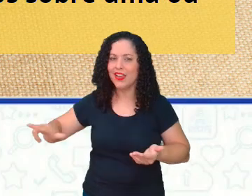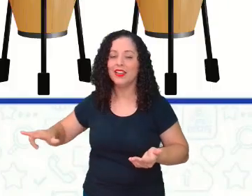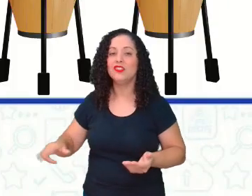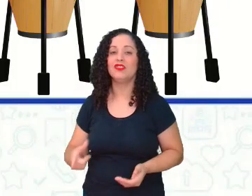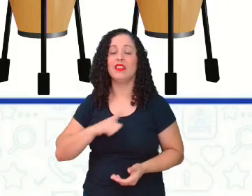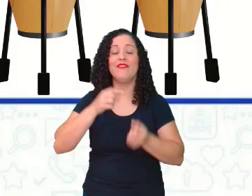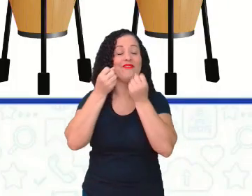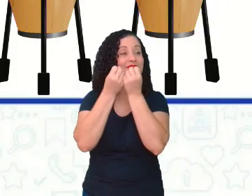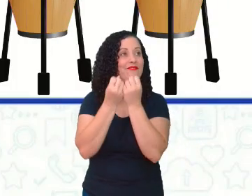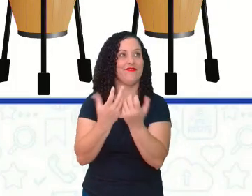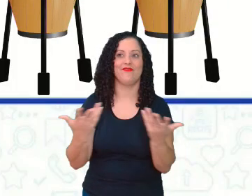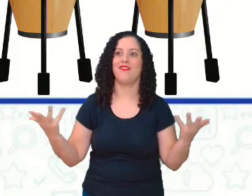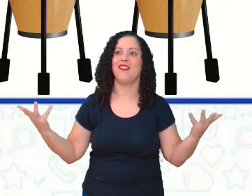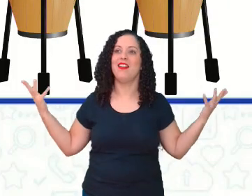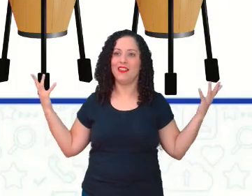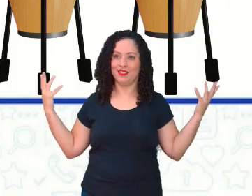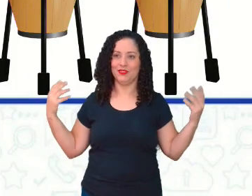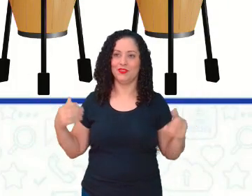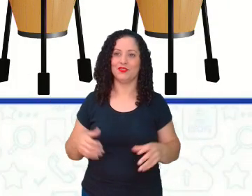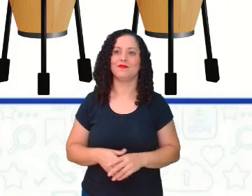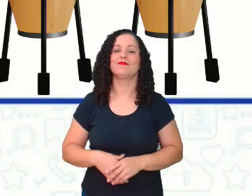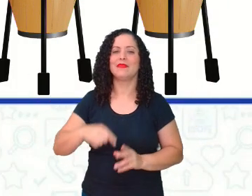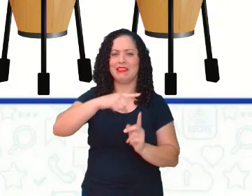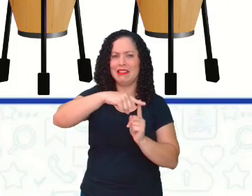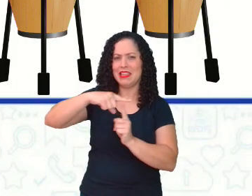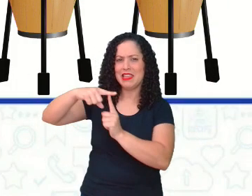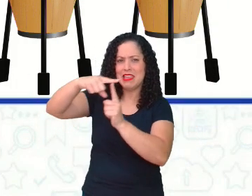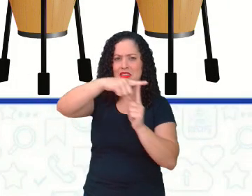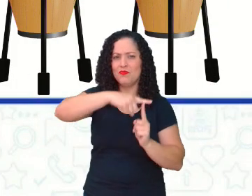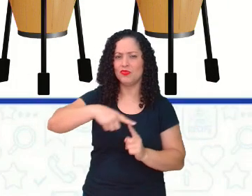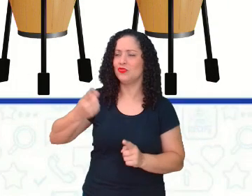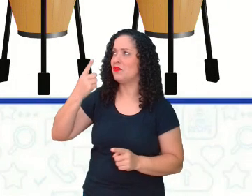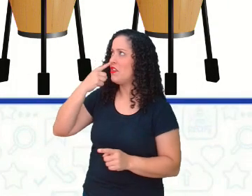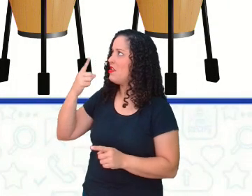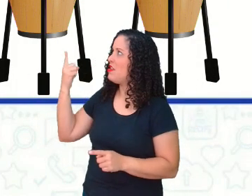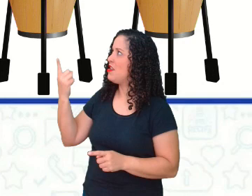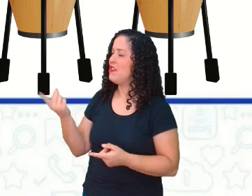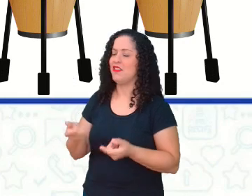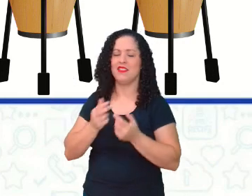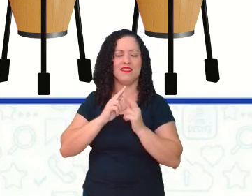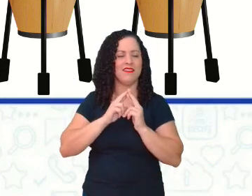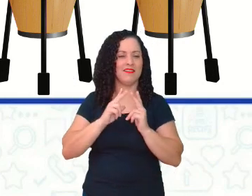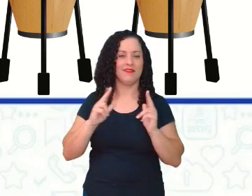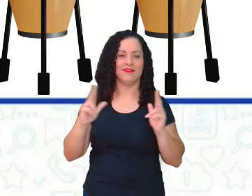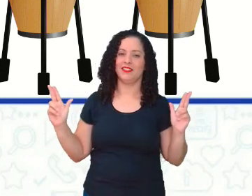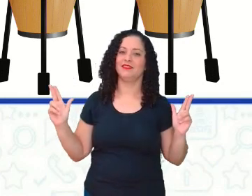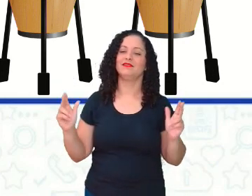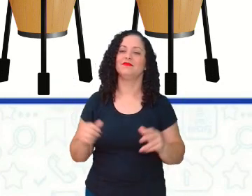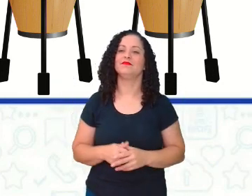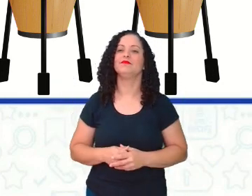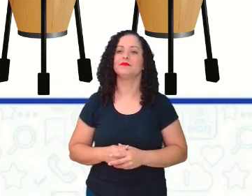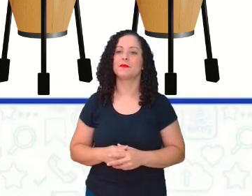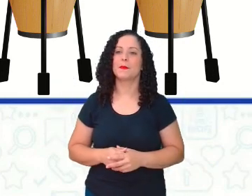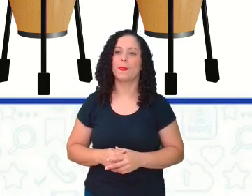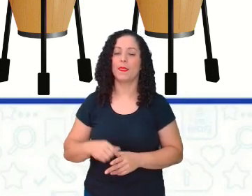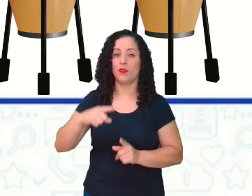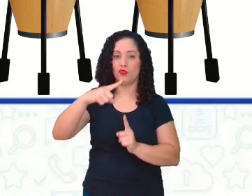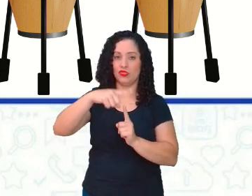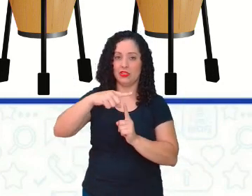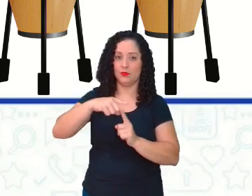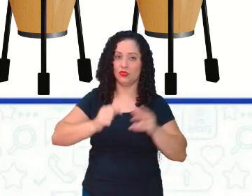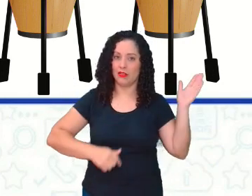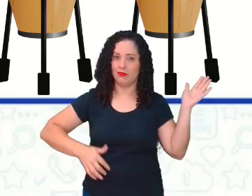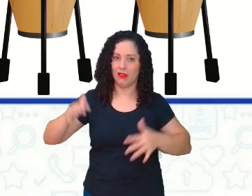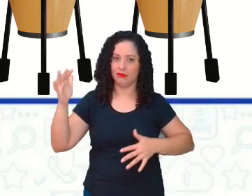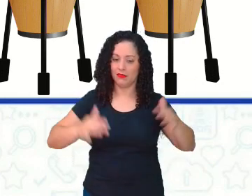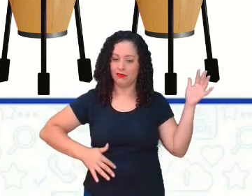de instrumentos, né? São os instrumentos de percussão. Vocês estão vendo aí na imagem, a variedade é grande. Os instrumentos percussivos também são